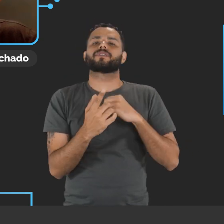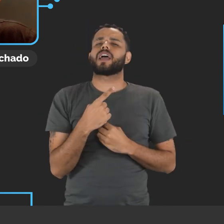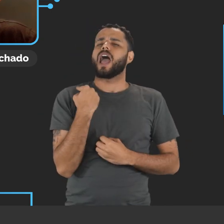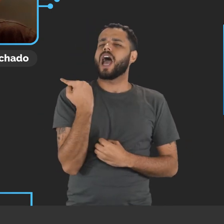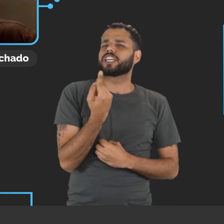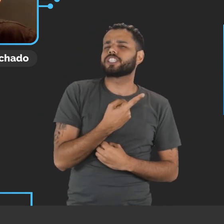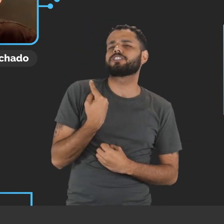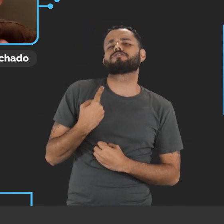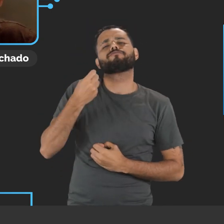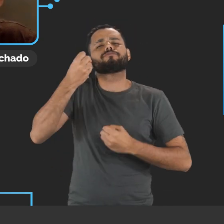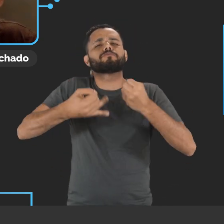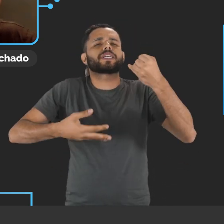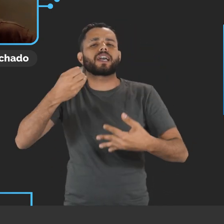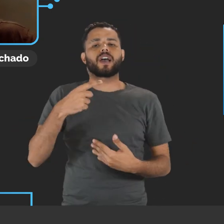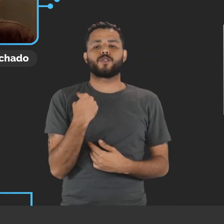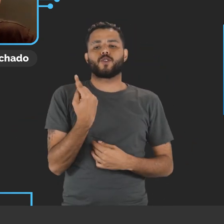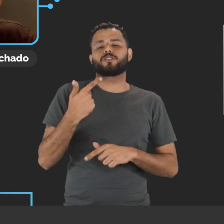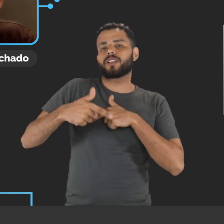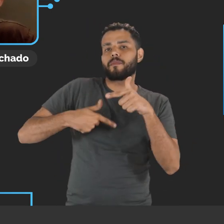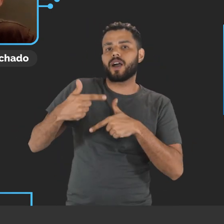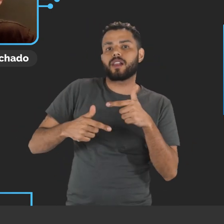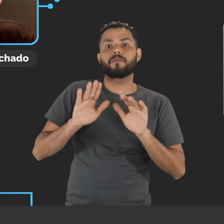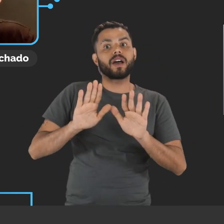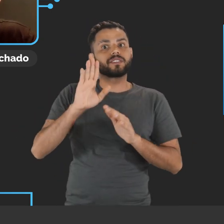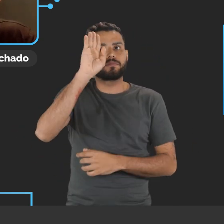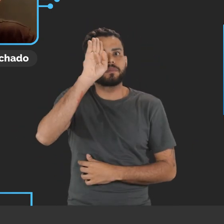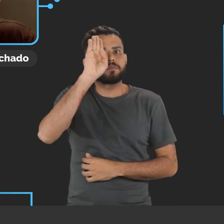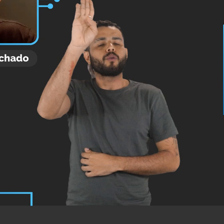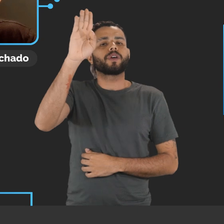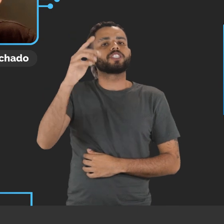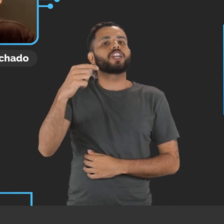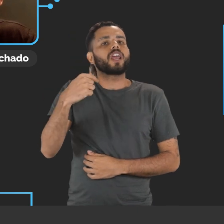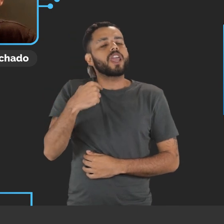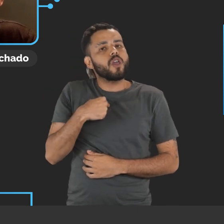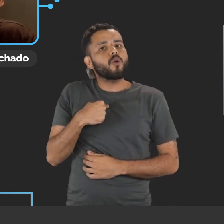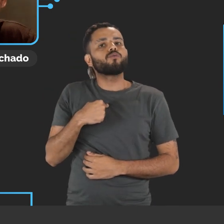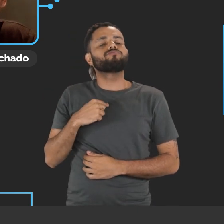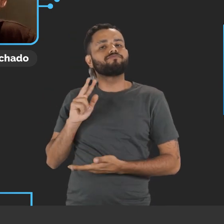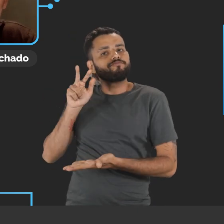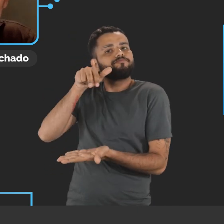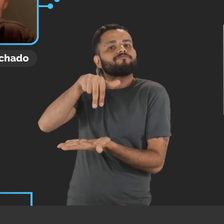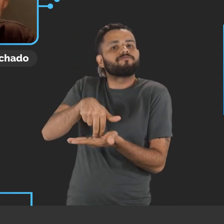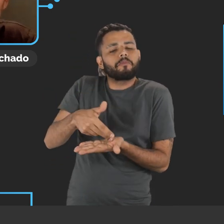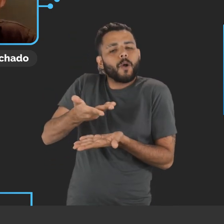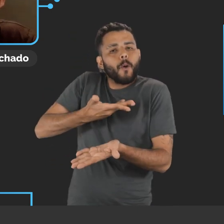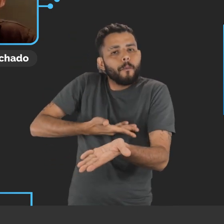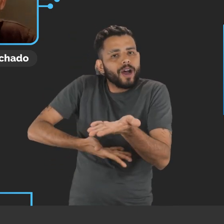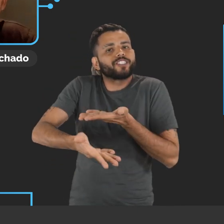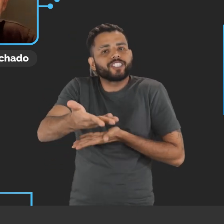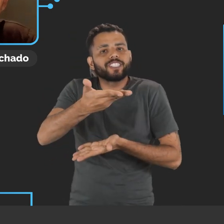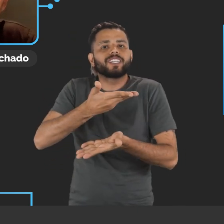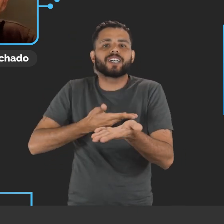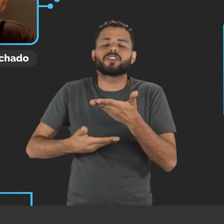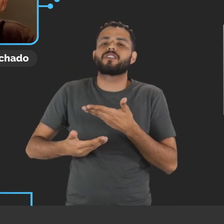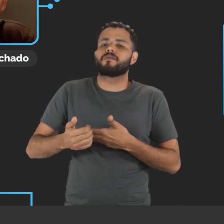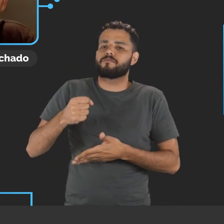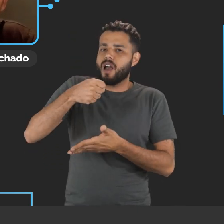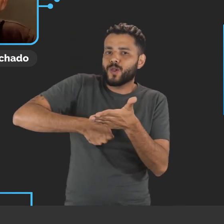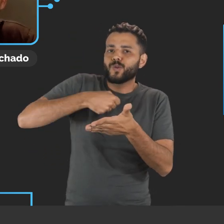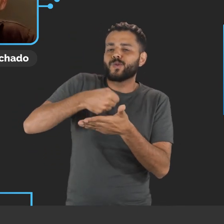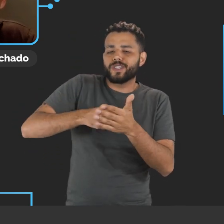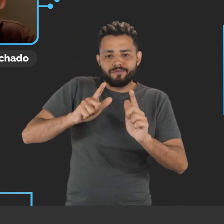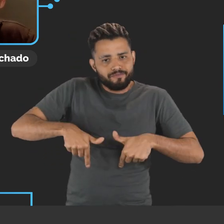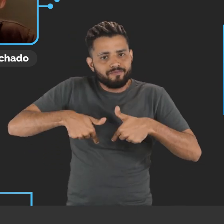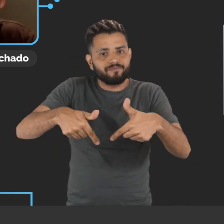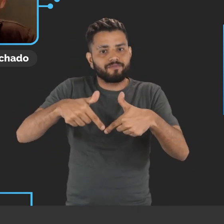mais sobre o que a gente está fazendo, mas, sobretudo, estar aqui dando uma contribuição mesmo para